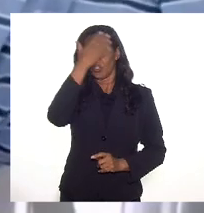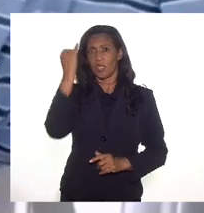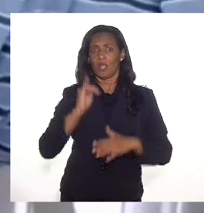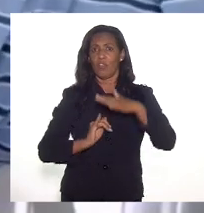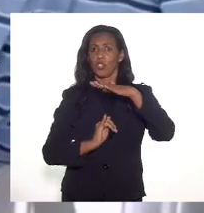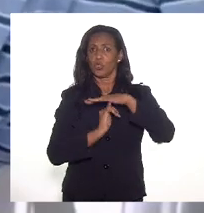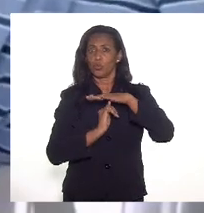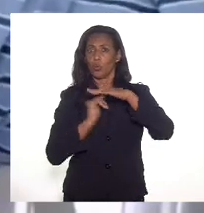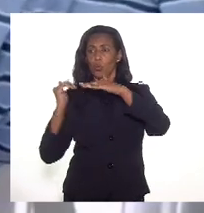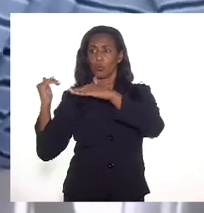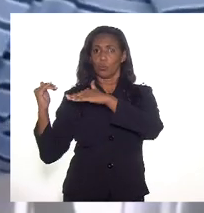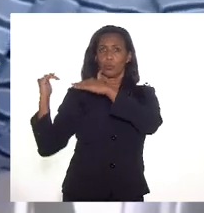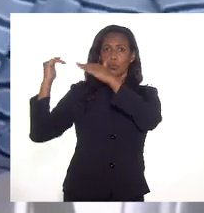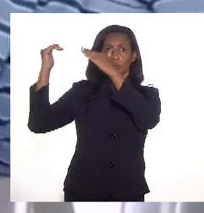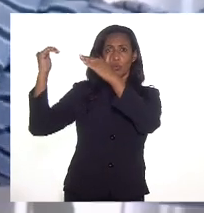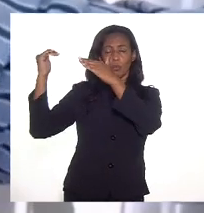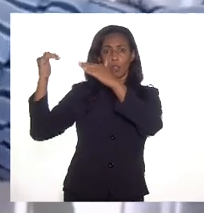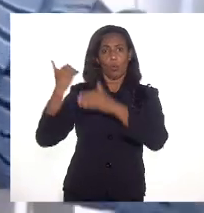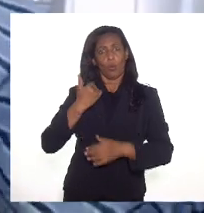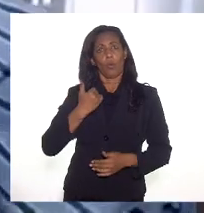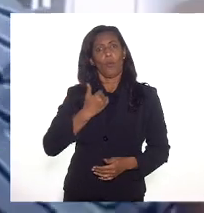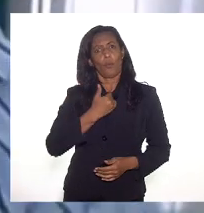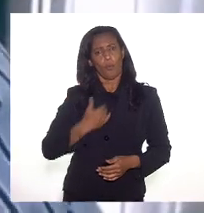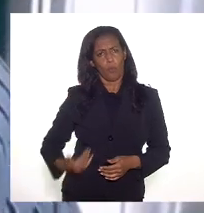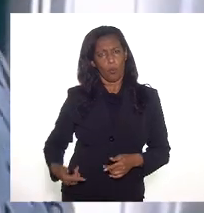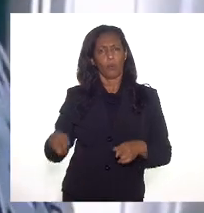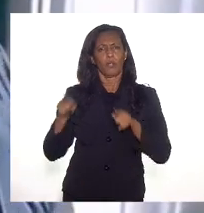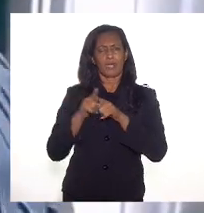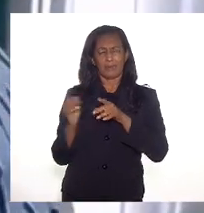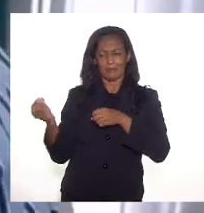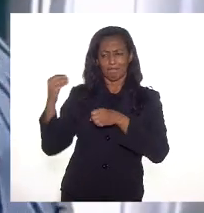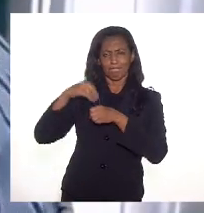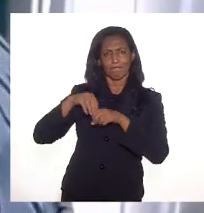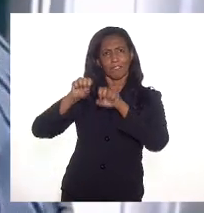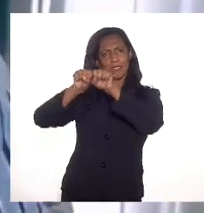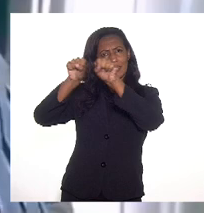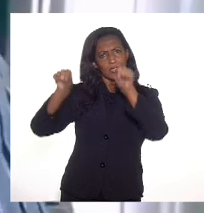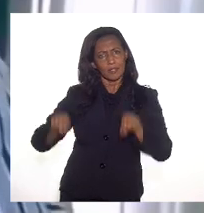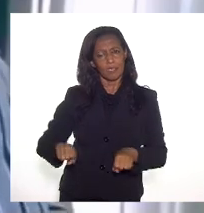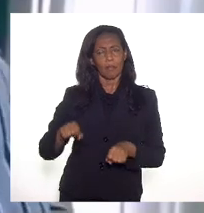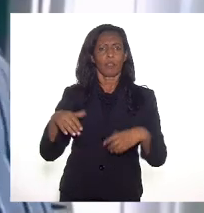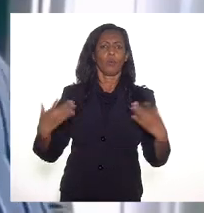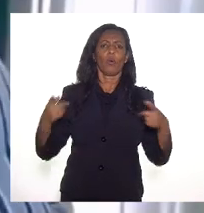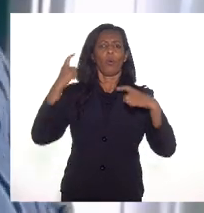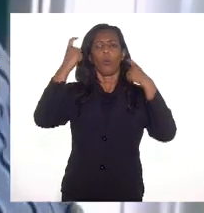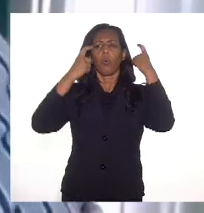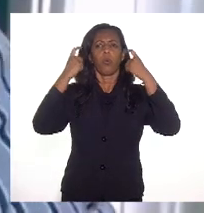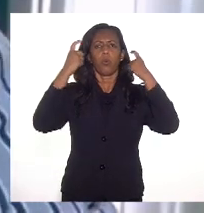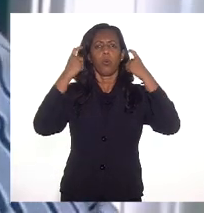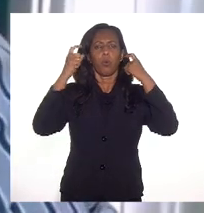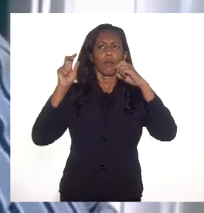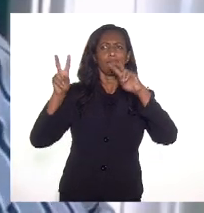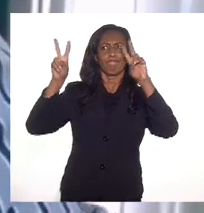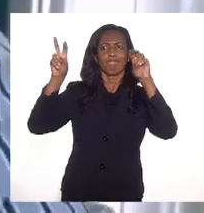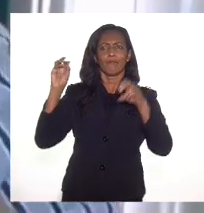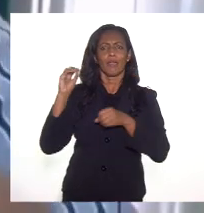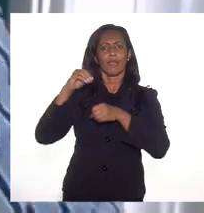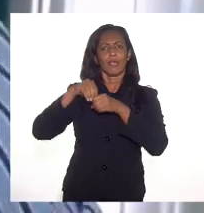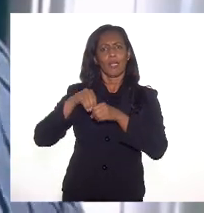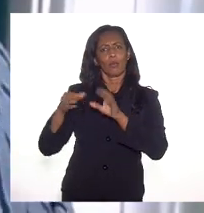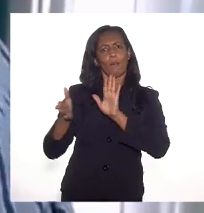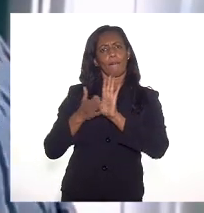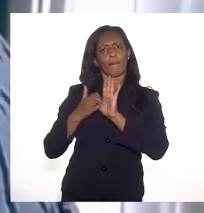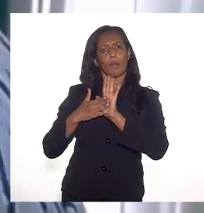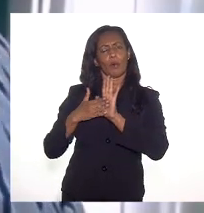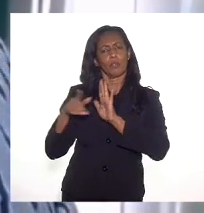instituições de ensino superior públicas estaduais que integram esse mesmo sistema. E qual é a preocupação contida na proposta do deputado